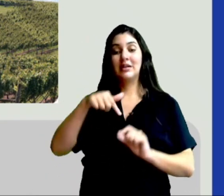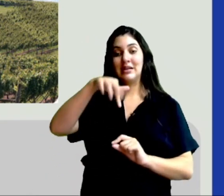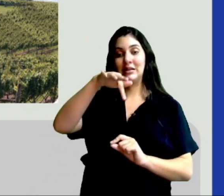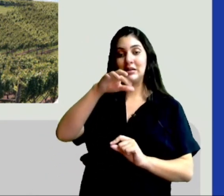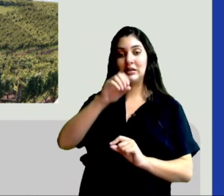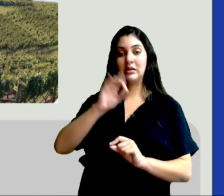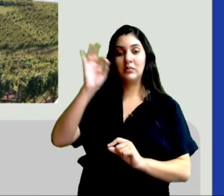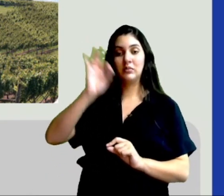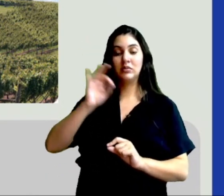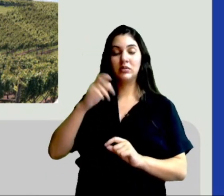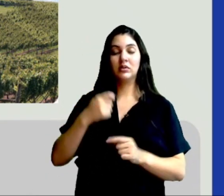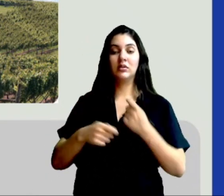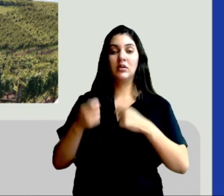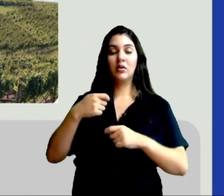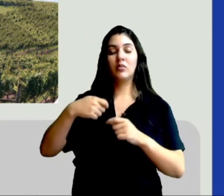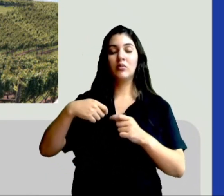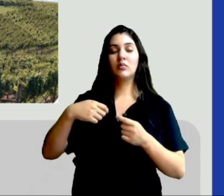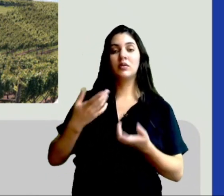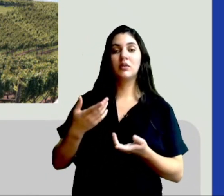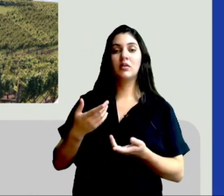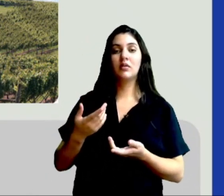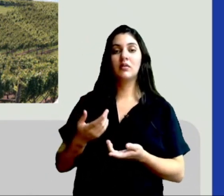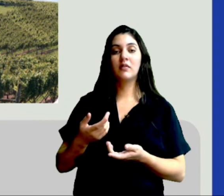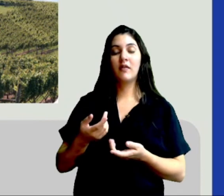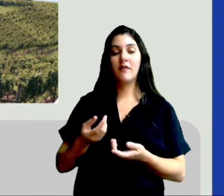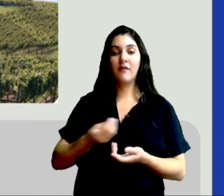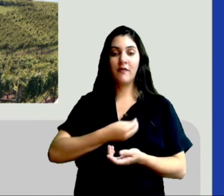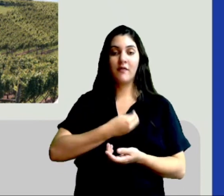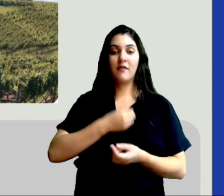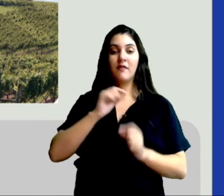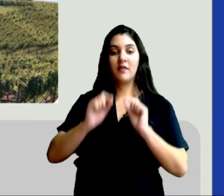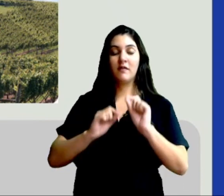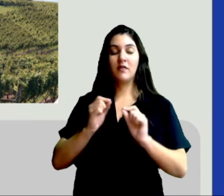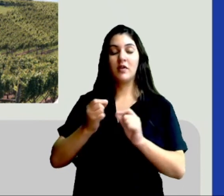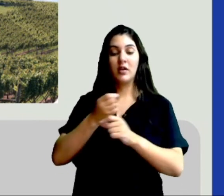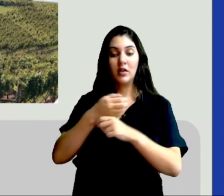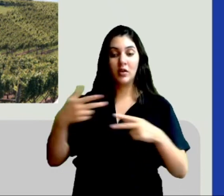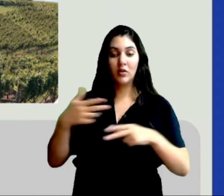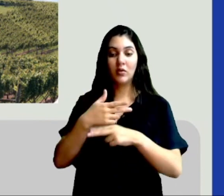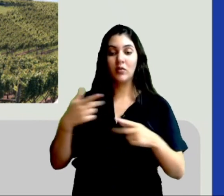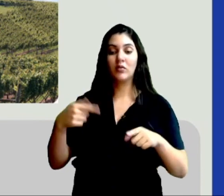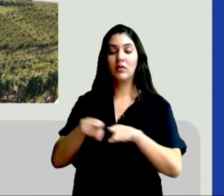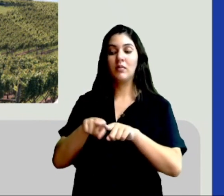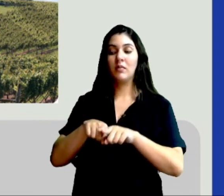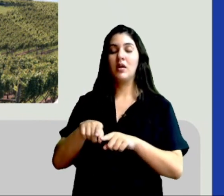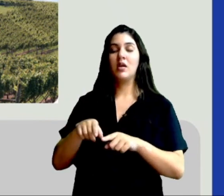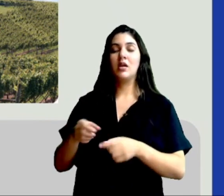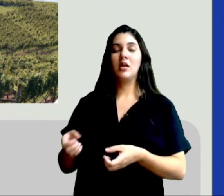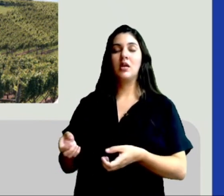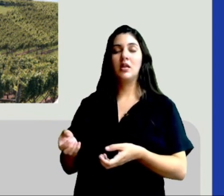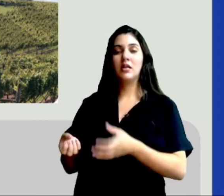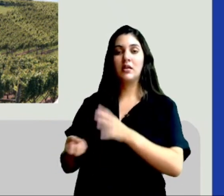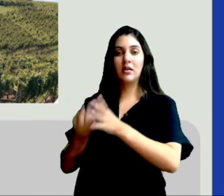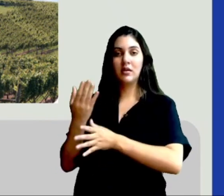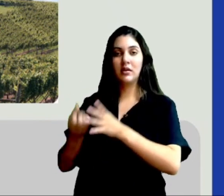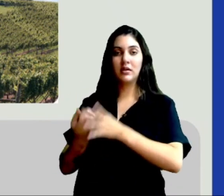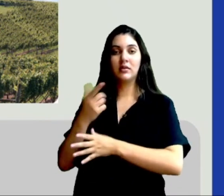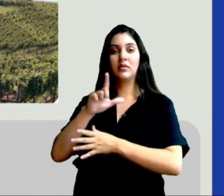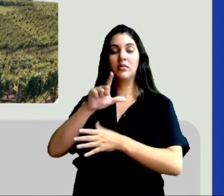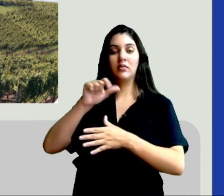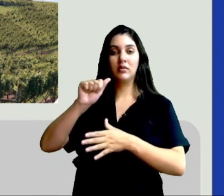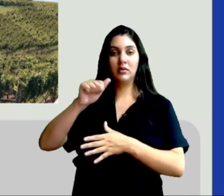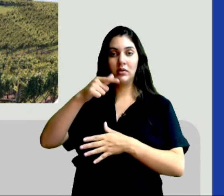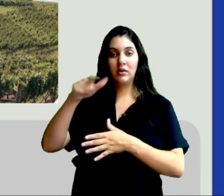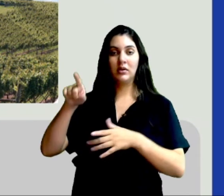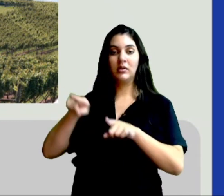70% da economia é baseada na produção de laticínios, na produção de lã e de carne, de ovelha, né, e